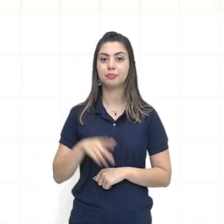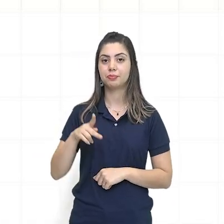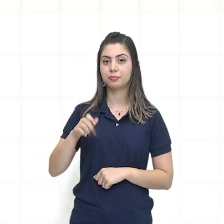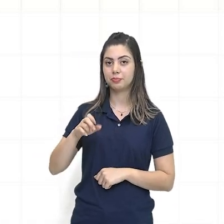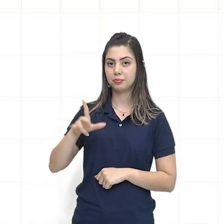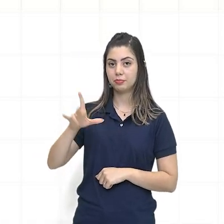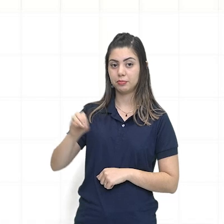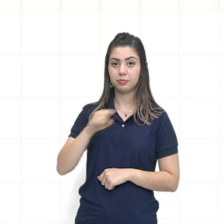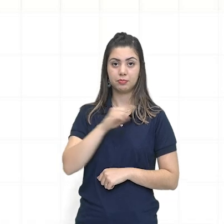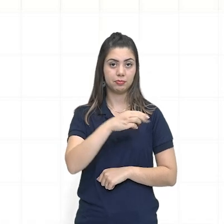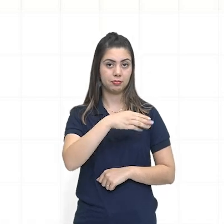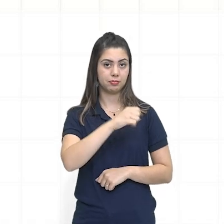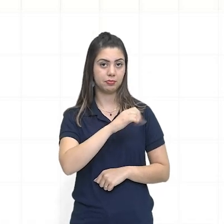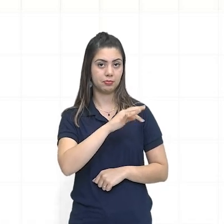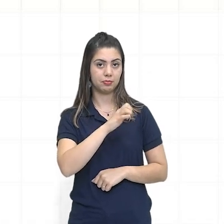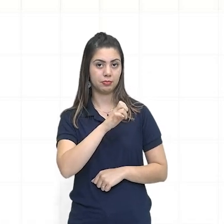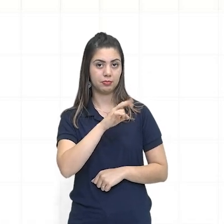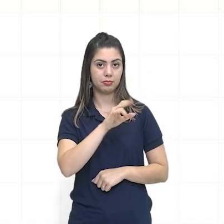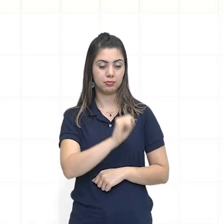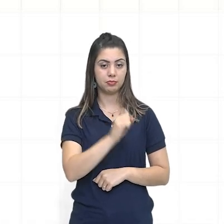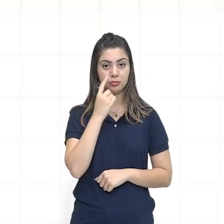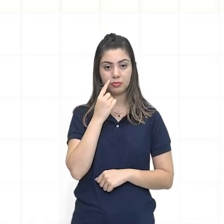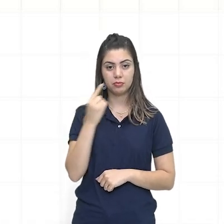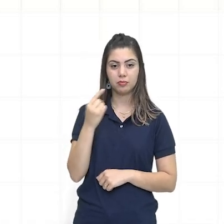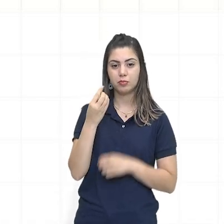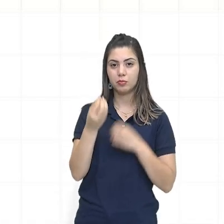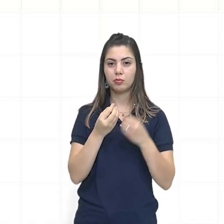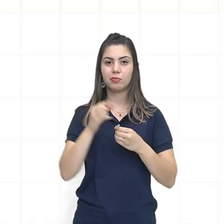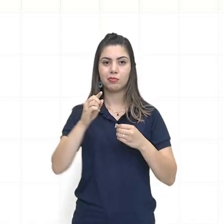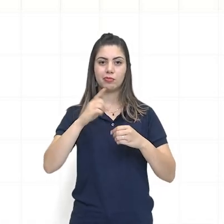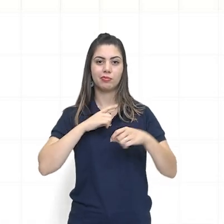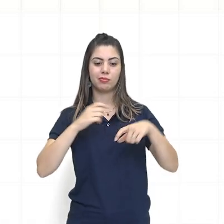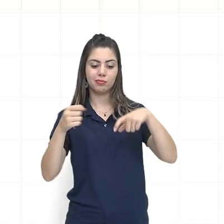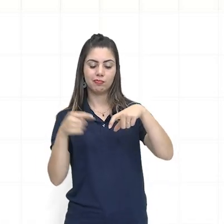Paulo e Mateus veem a trave de diferentes ângulos,